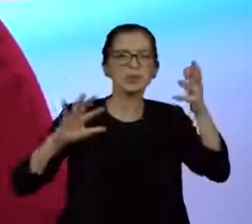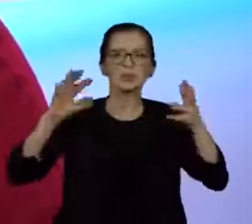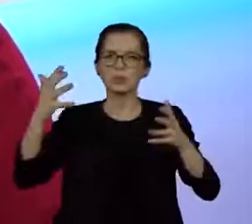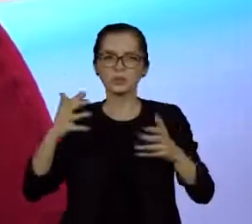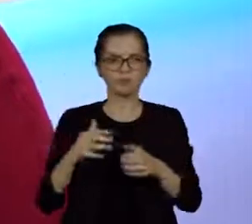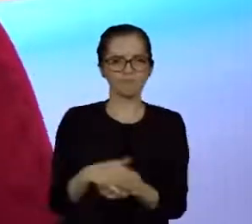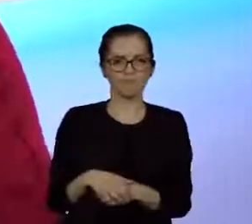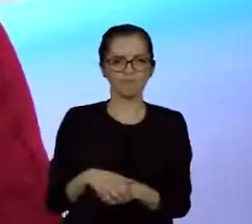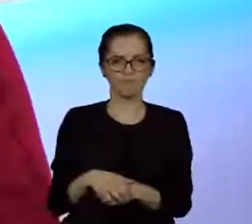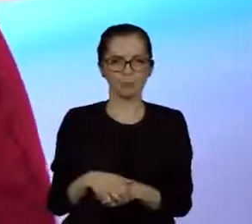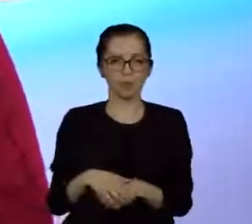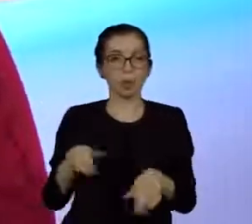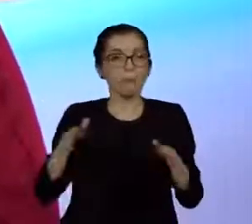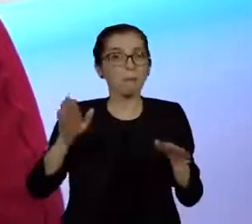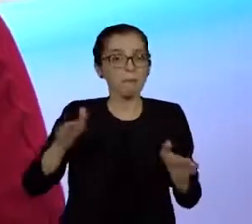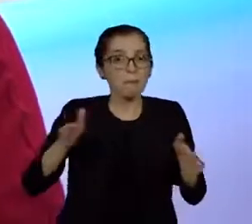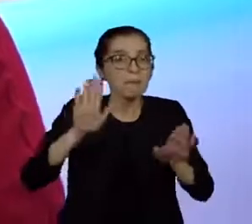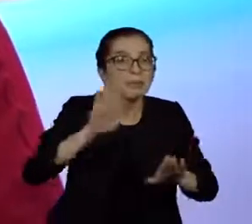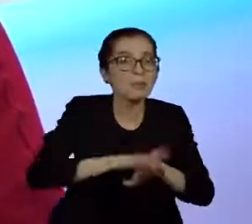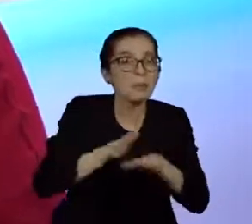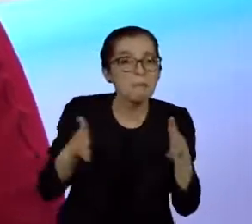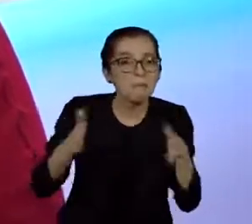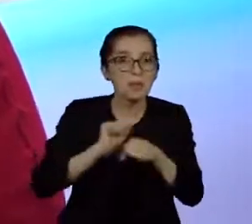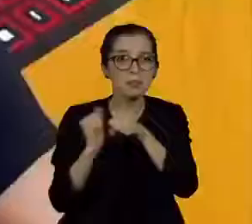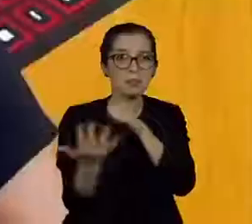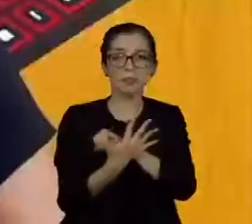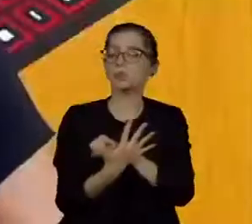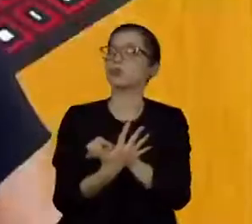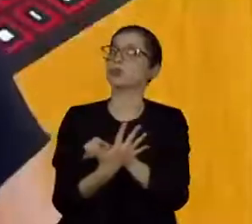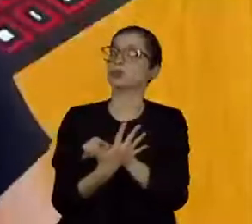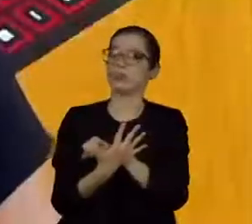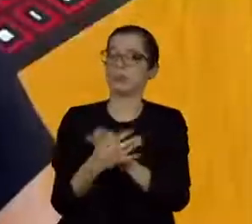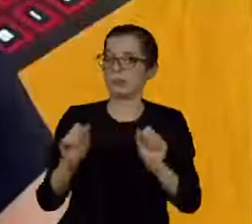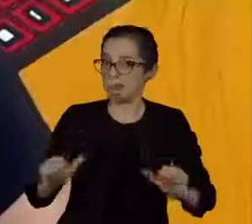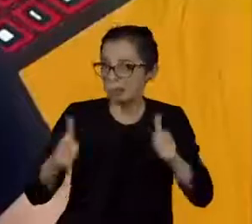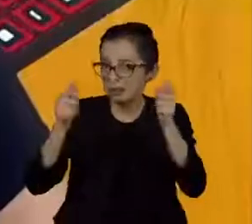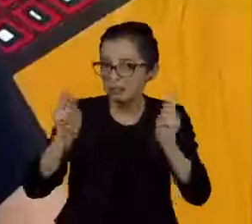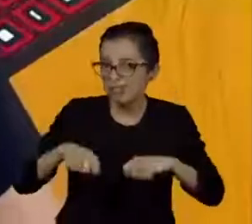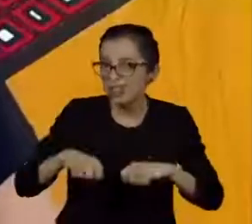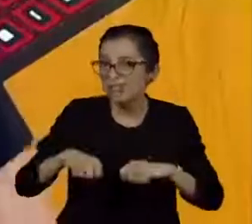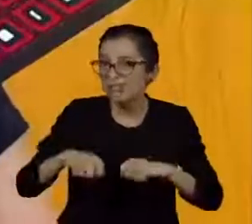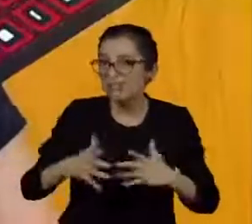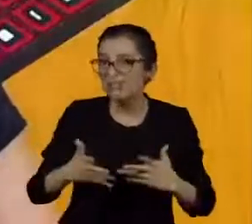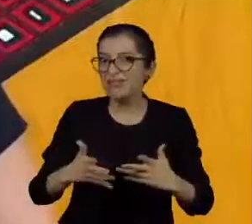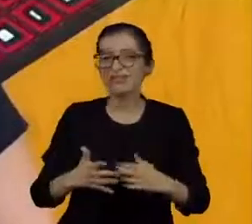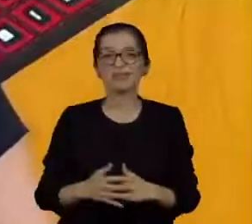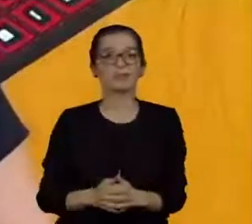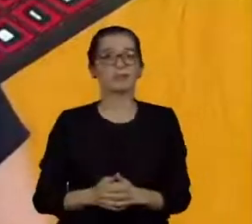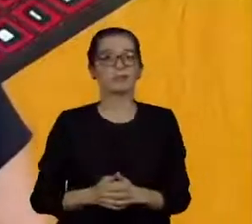que a gente sai dessa situação? Pois é, Tatiana, esse é o tamanho do retrocesso.